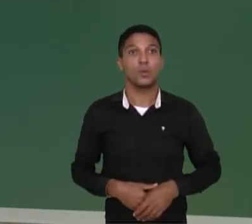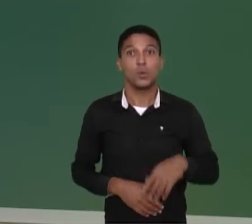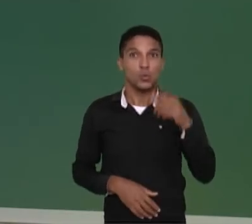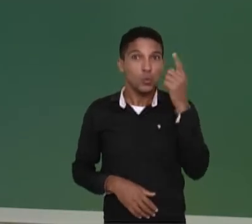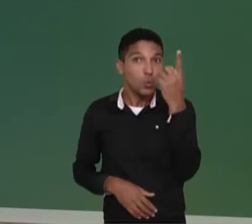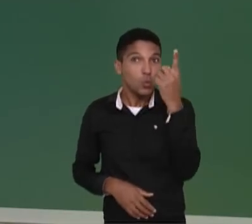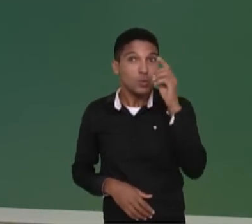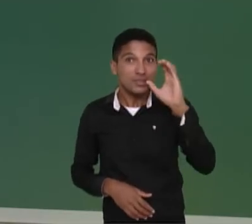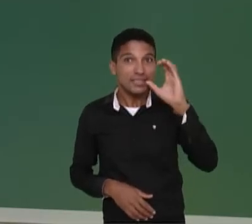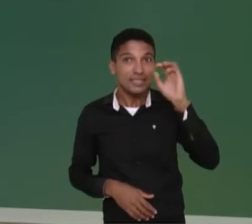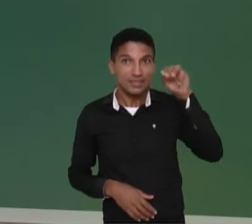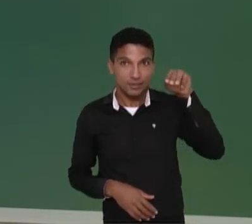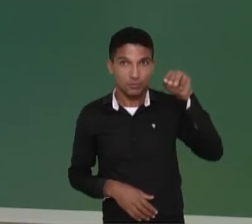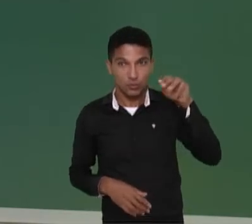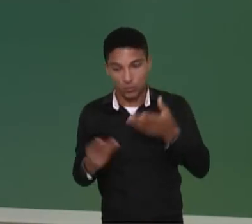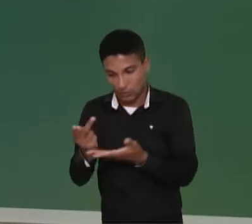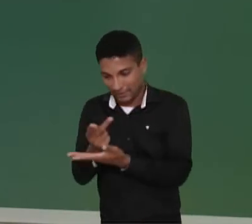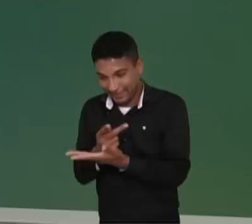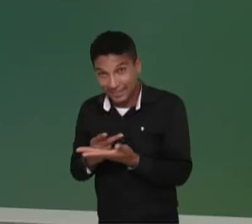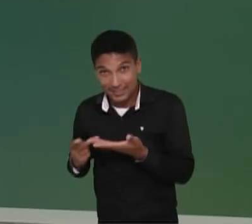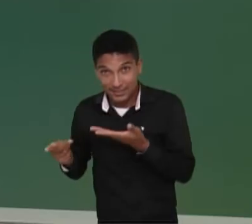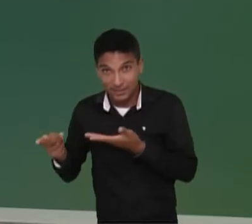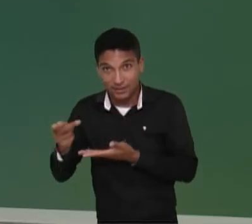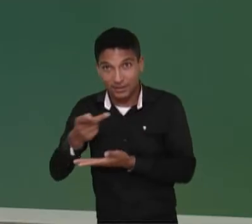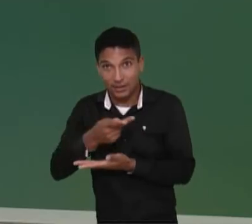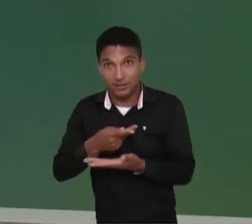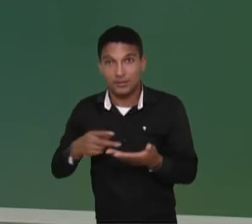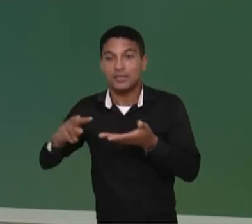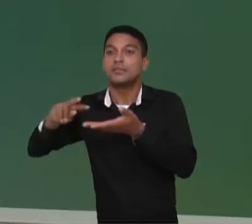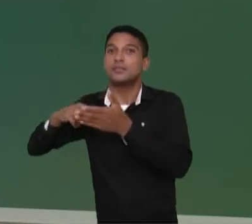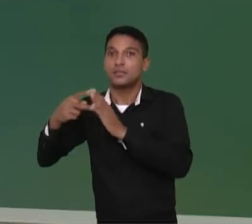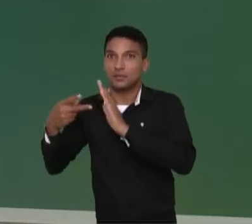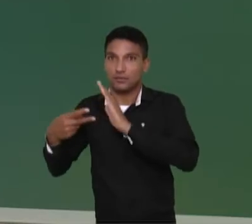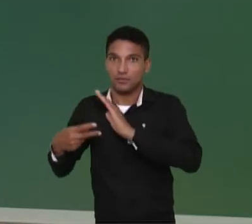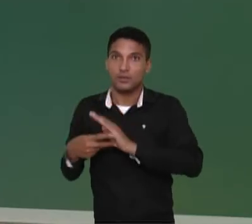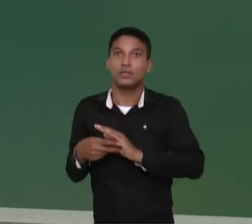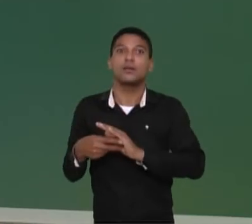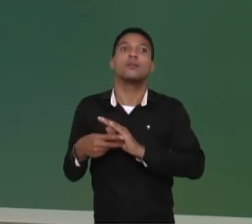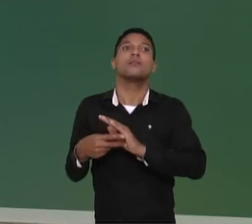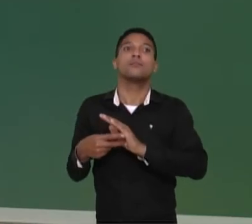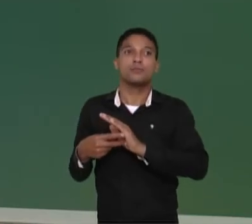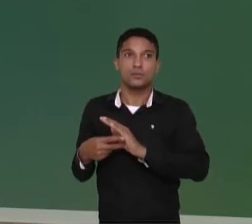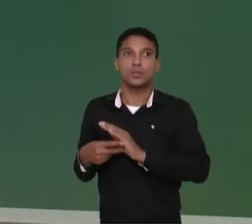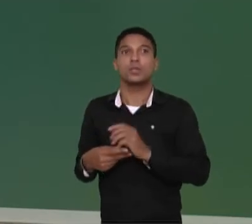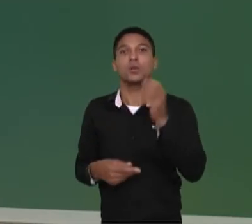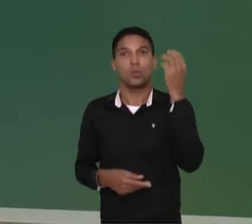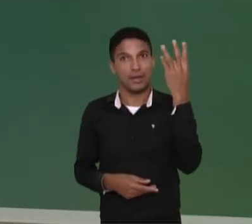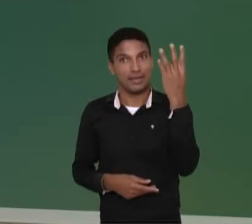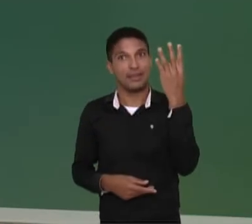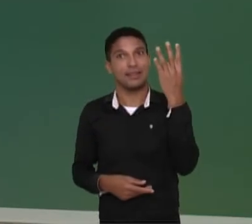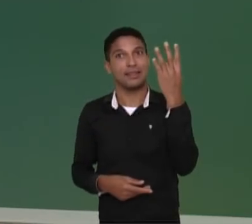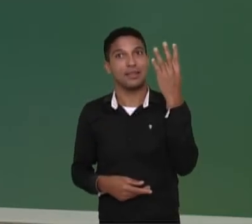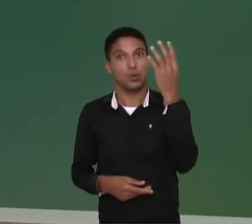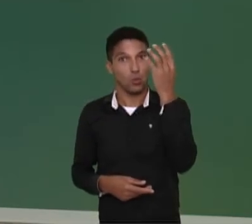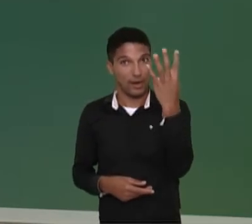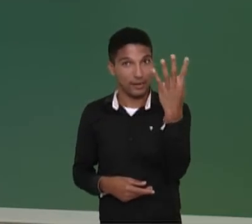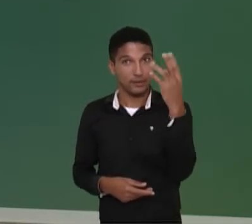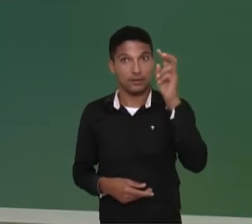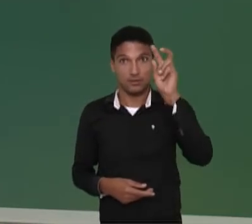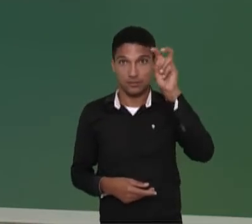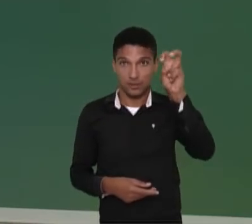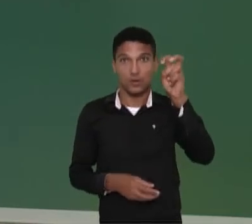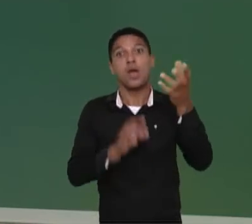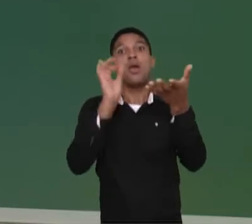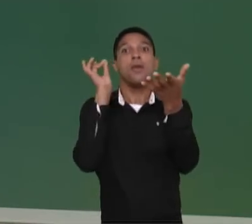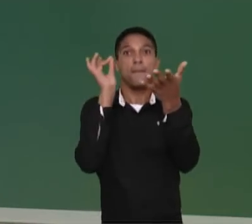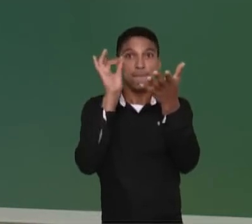real, porque a nossa escala é de 1 para 45. Bem, o que eu faço? Se eu quero saber a área